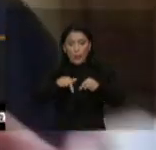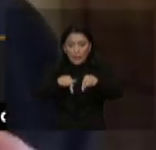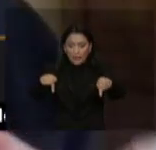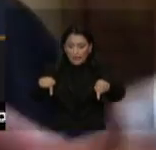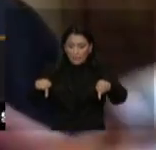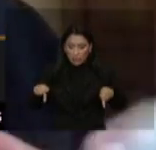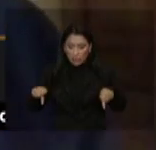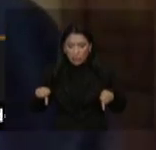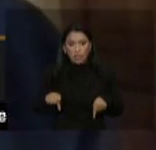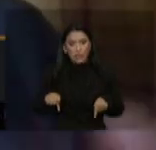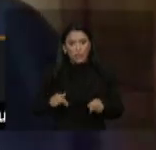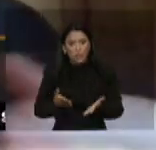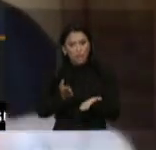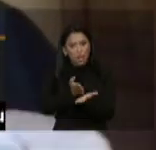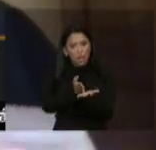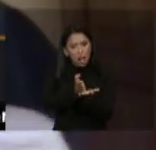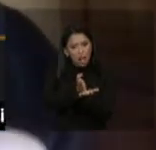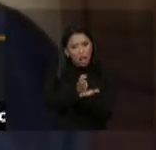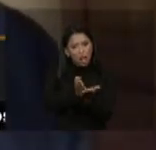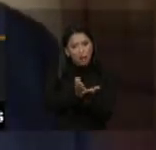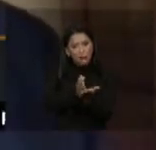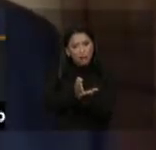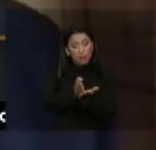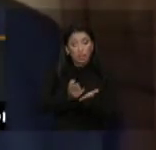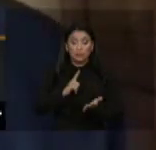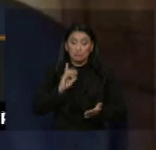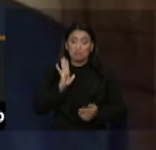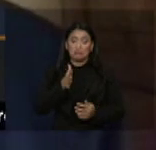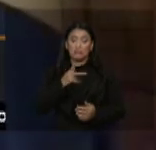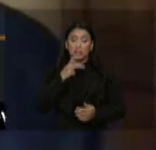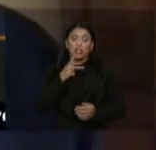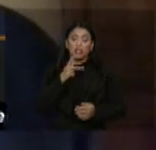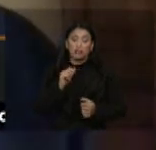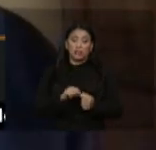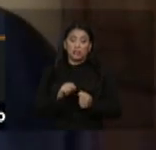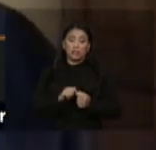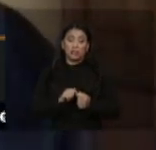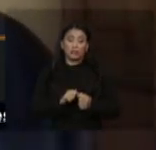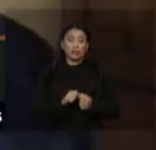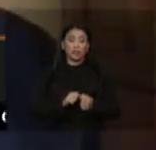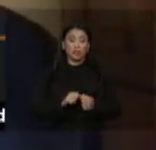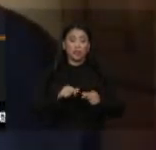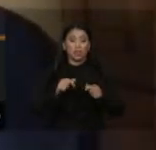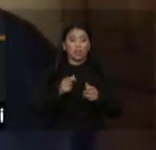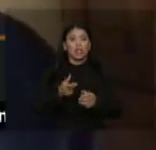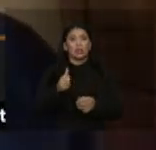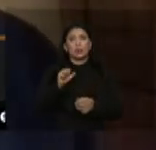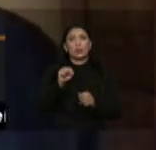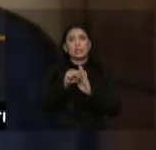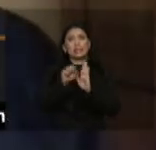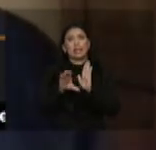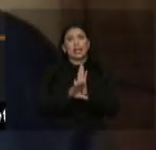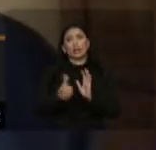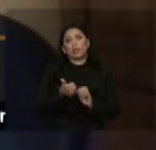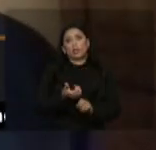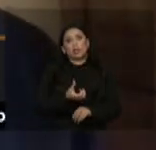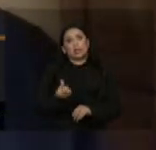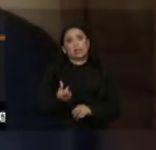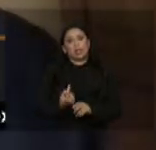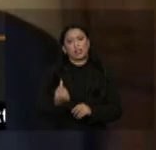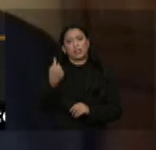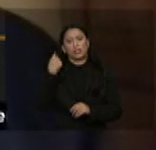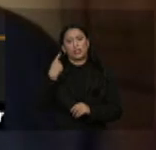eliminado delimitado pelas fronteiras nós já fizemos isso com relação ao mar territorial desde o século 16 da nossa era